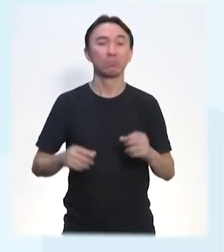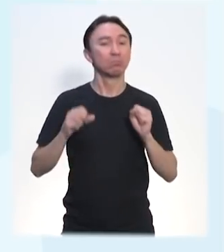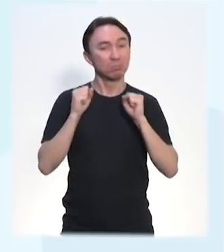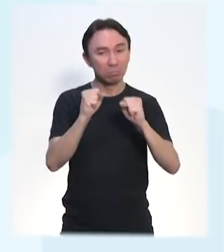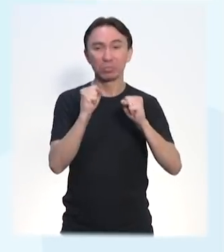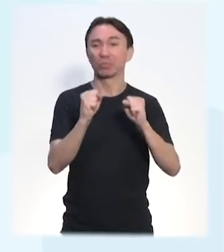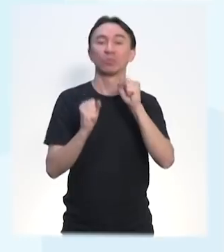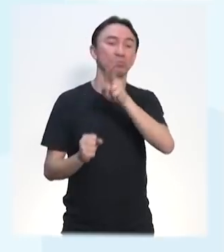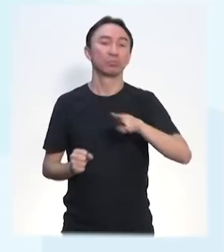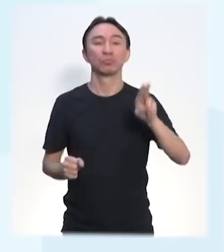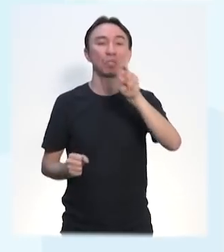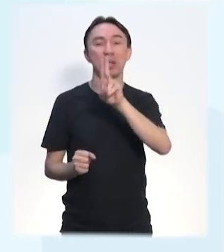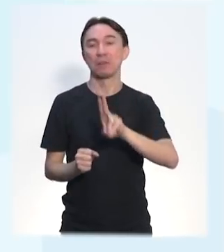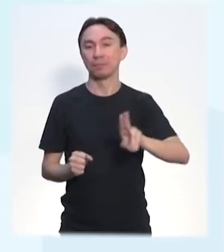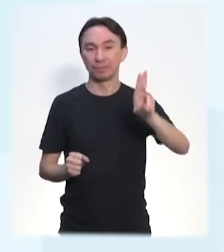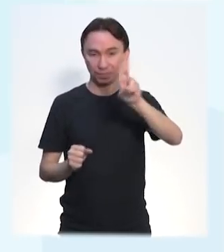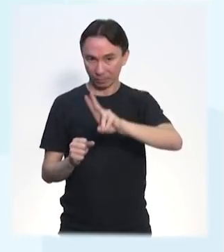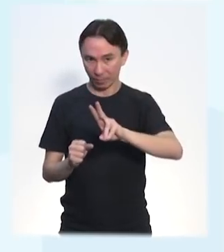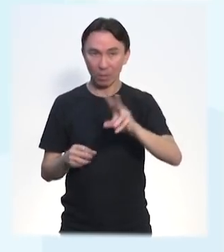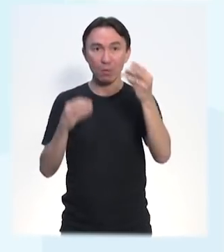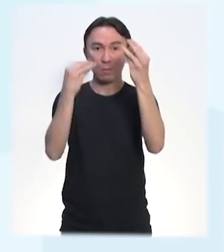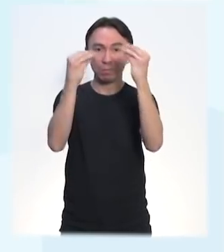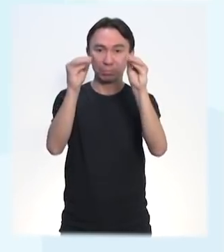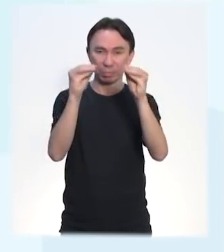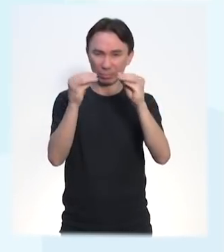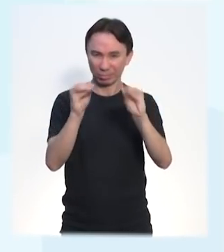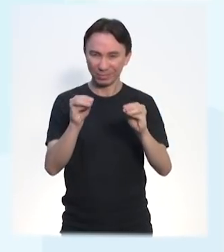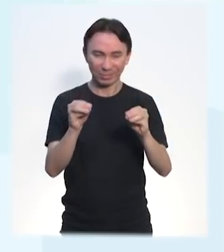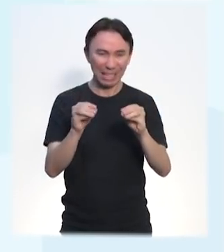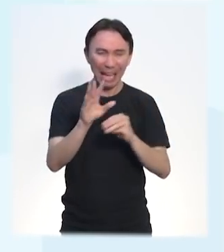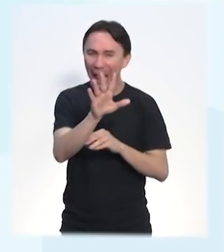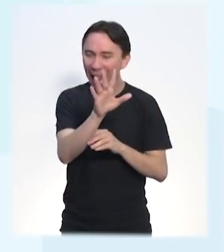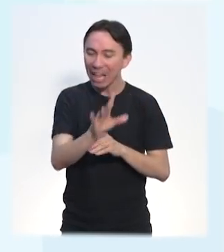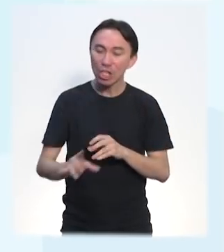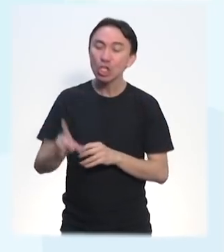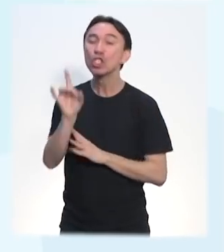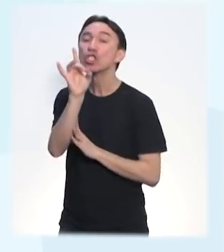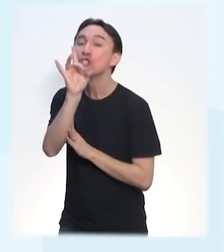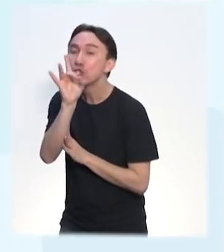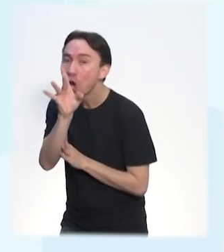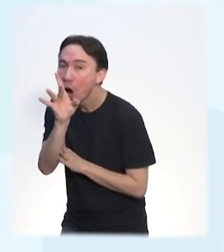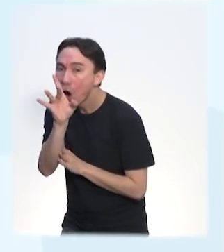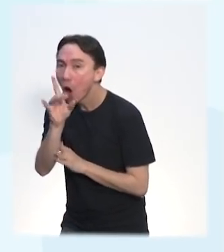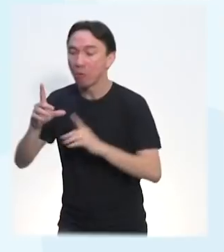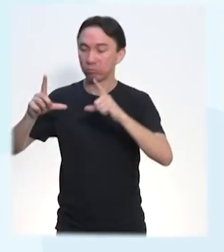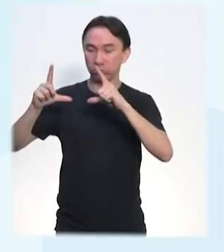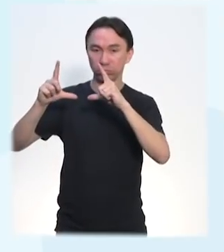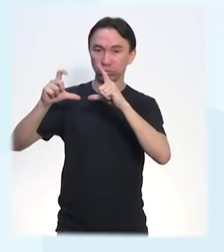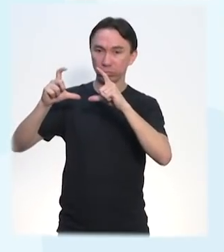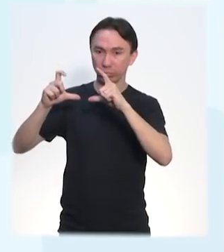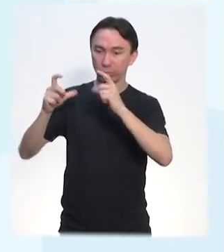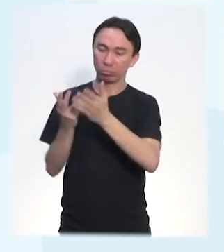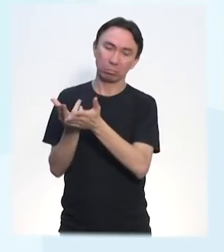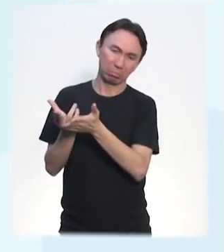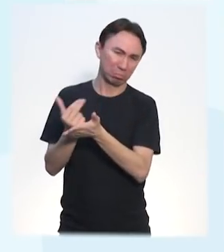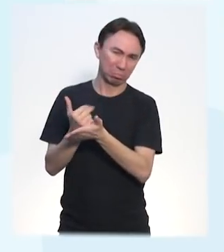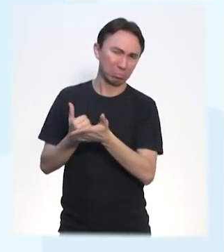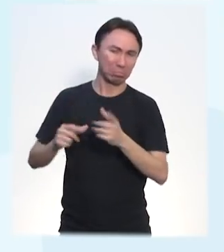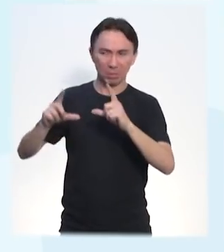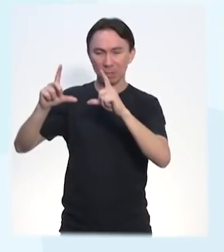as postagens. Lembrando, vão ser postagens apenas de imagens, né? Tem que ficar bem claro isso, que vocês